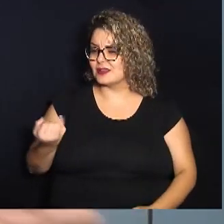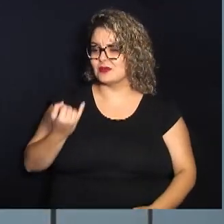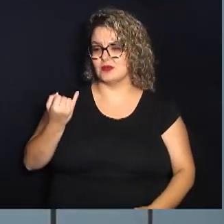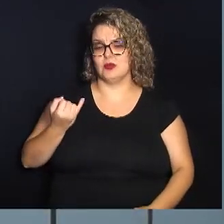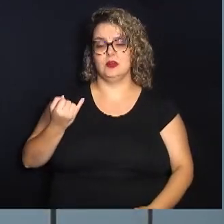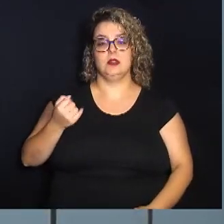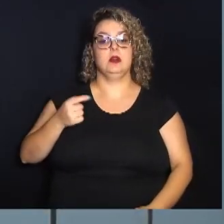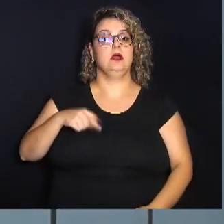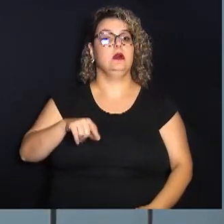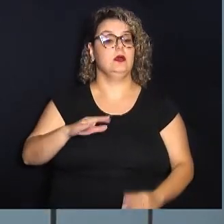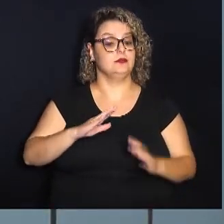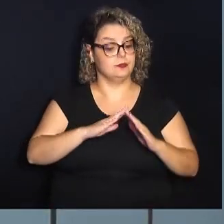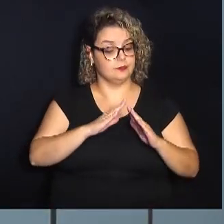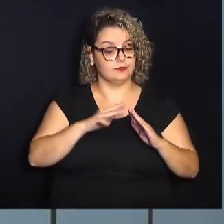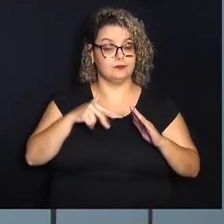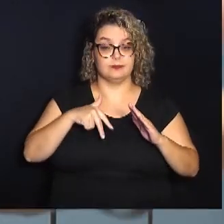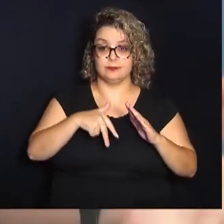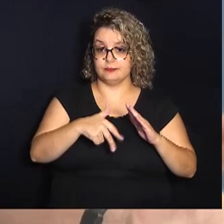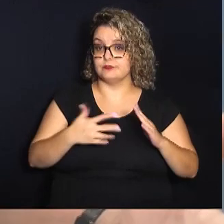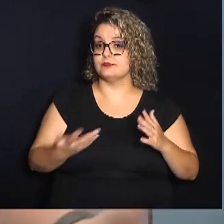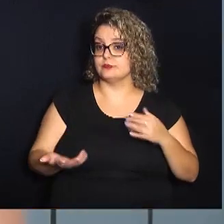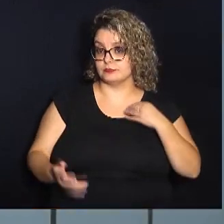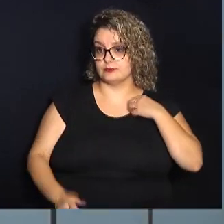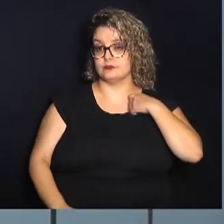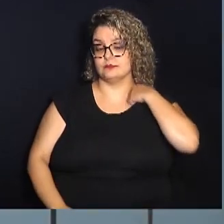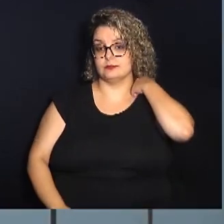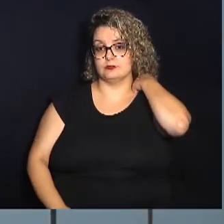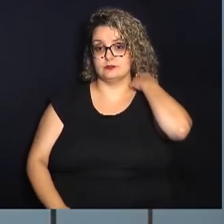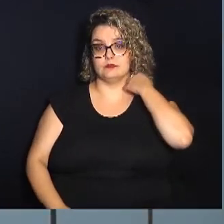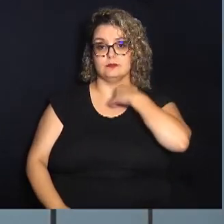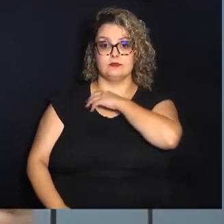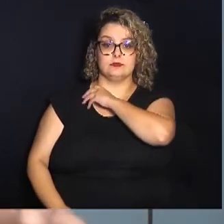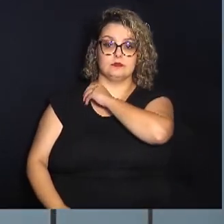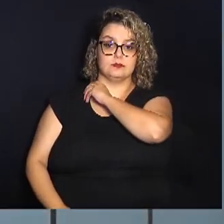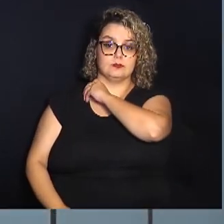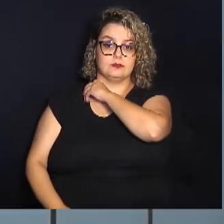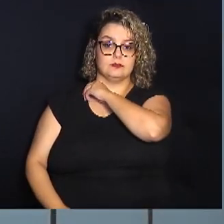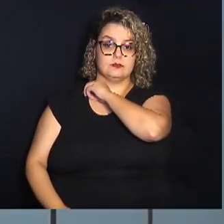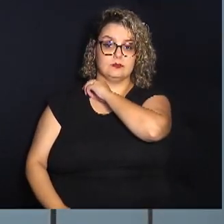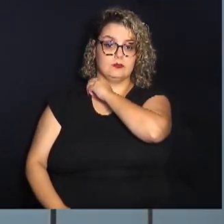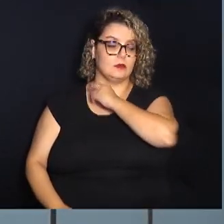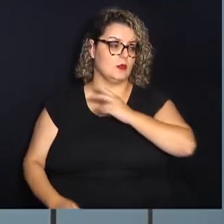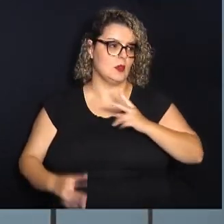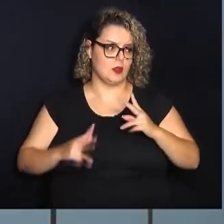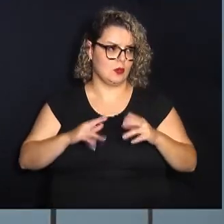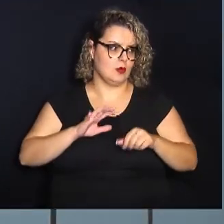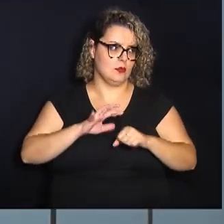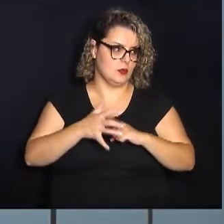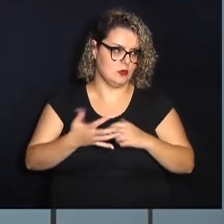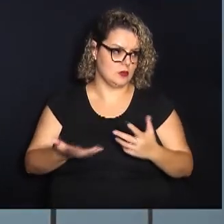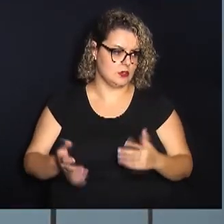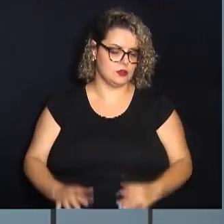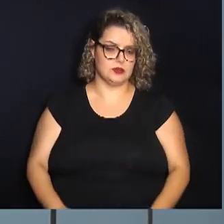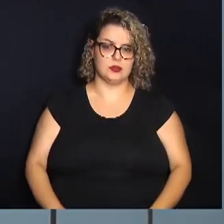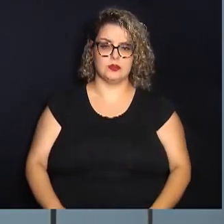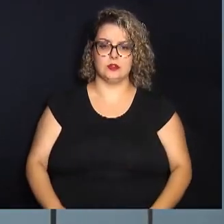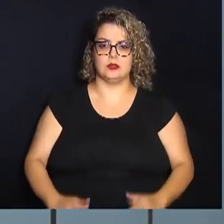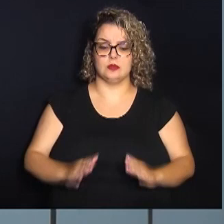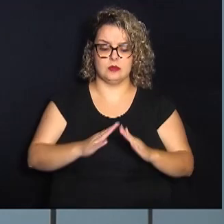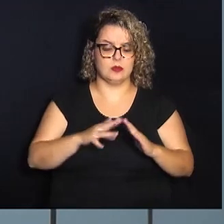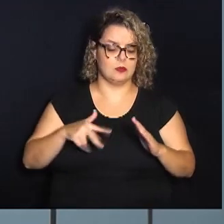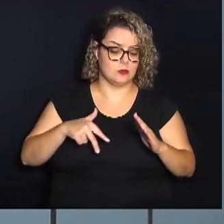que visitam as casas, é eles que estão arriscados aí, é a mesma coisa do Covid. Quando se visita a casa de